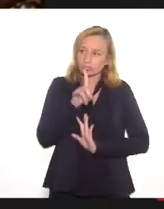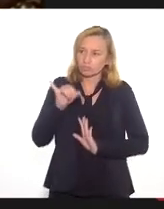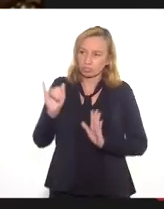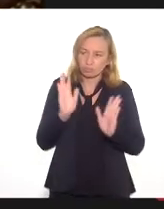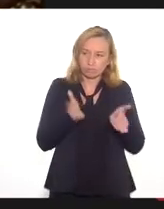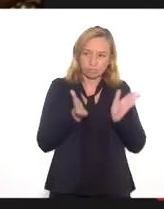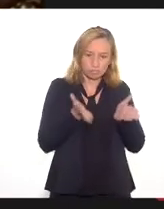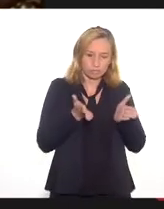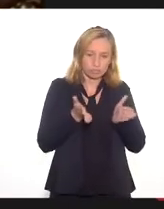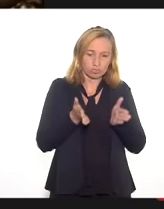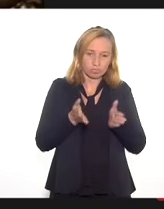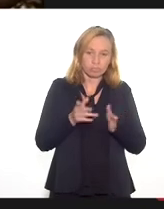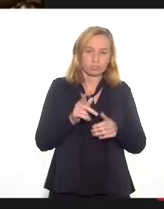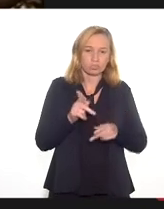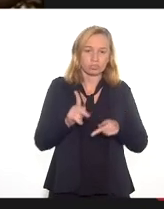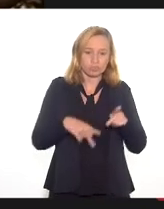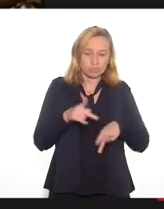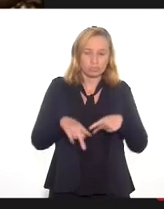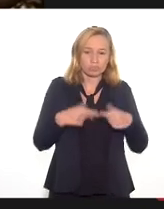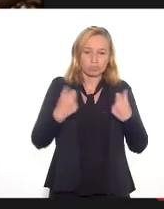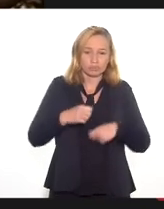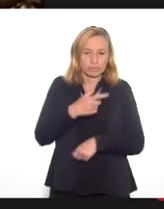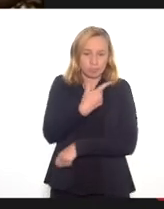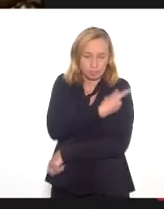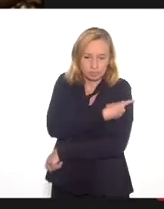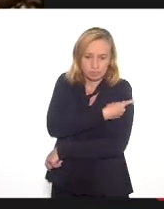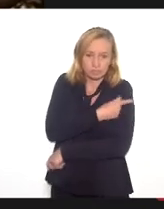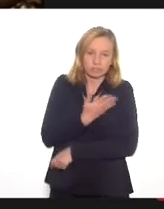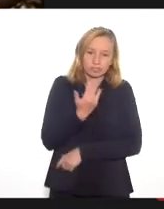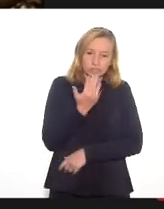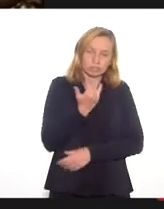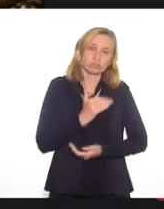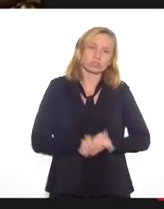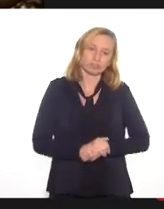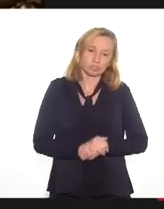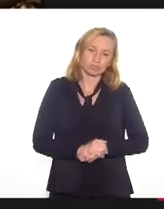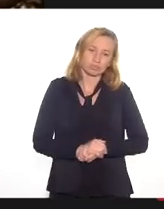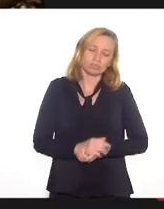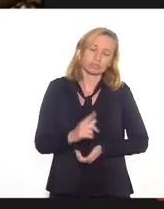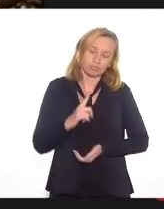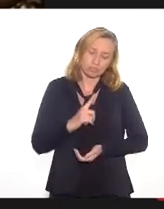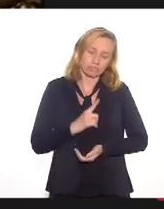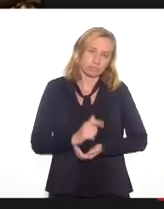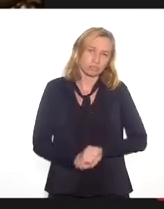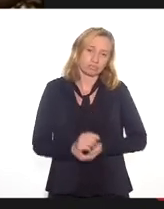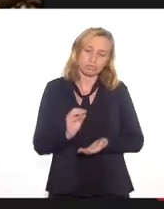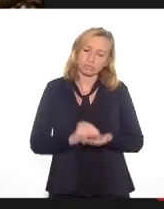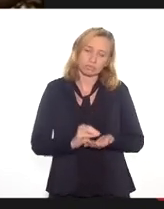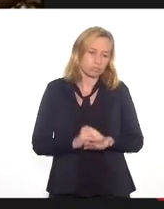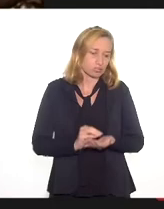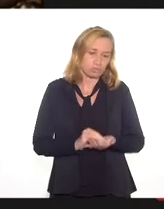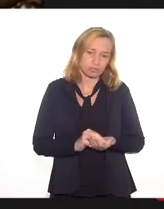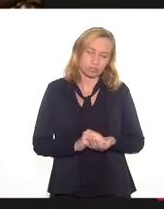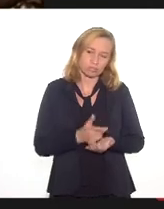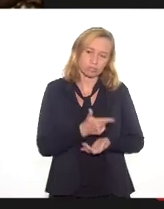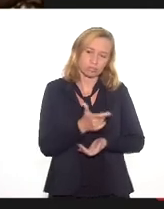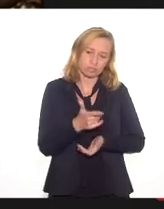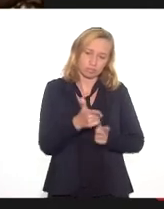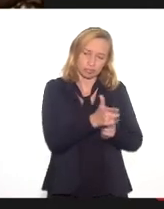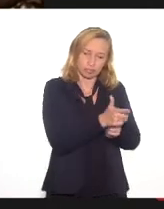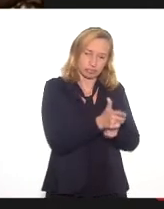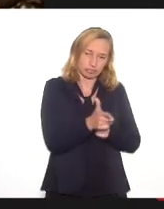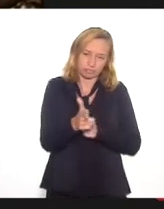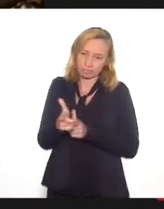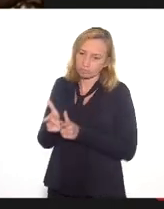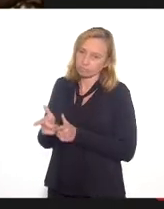hoje que a população precisa de vacina de comida ela tem o que não falta é tiro o que não